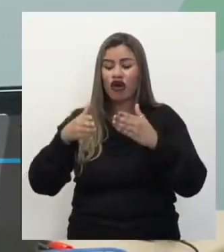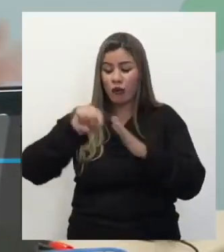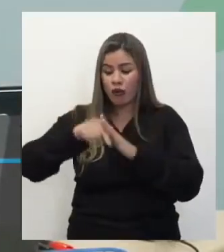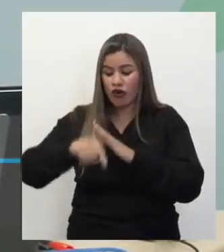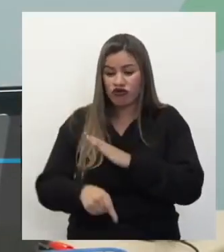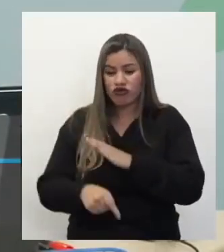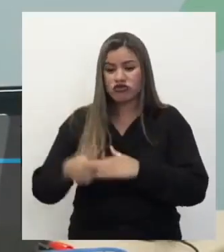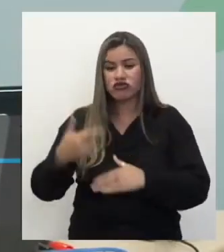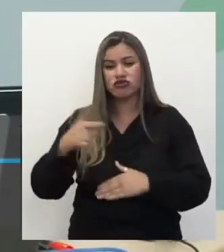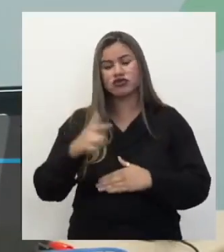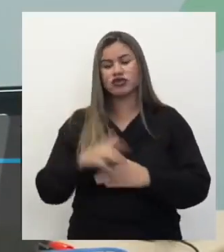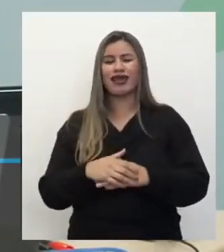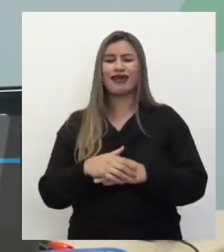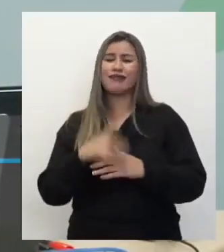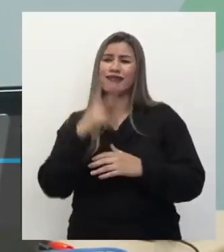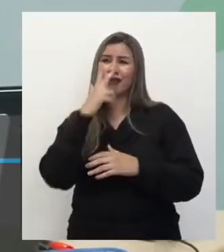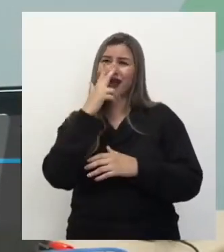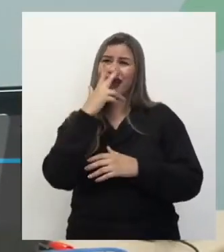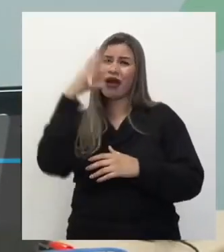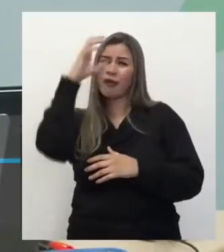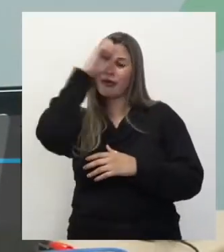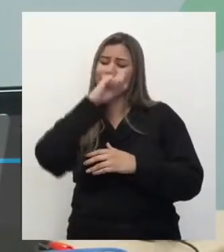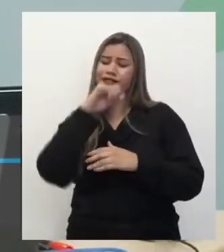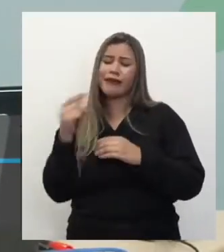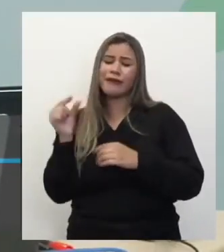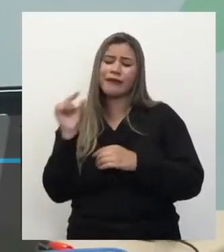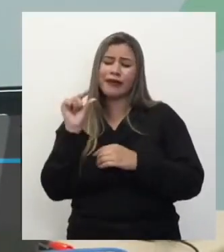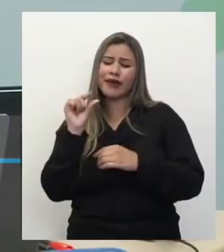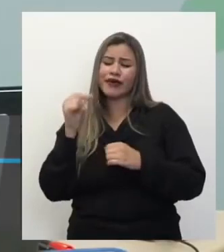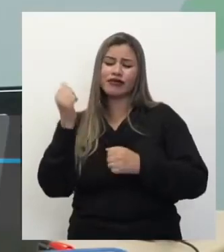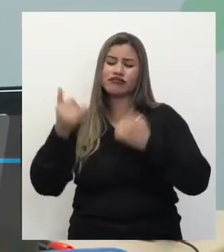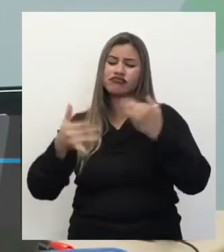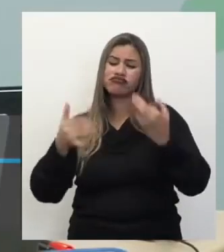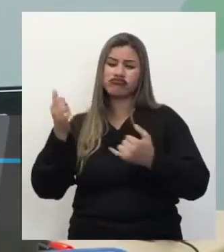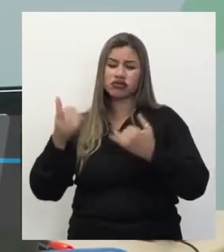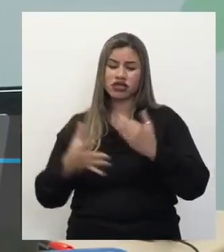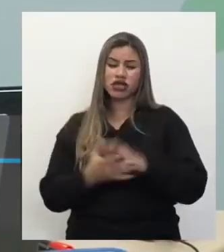Calma, a gente tem que entender. Mas também tem algumas que são canceladas até com